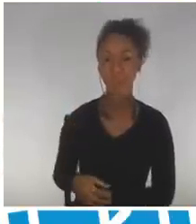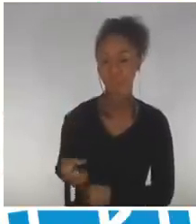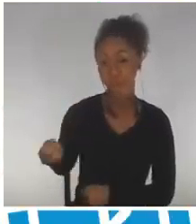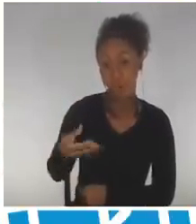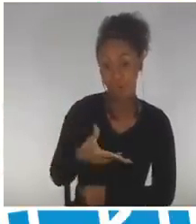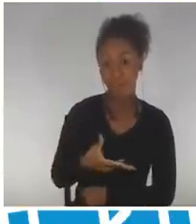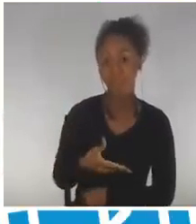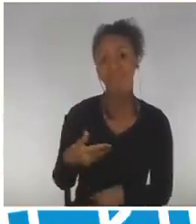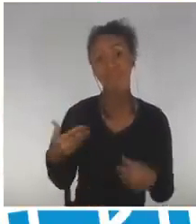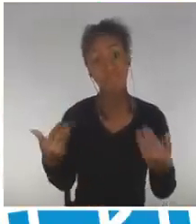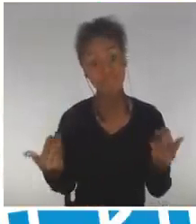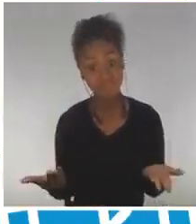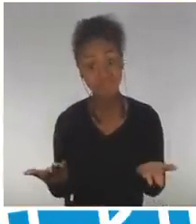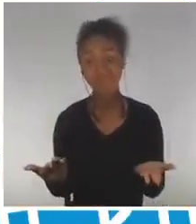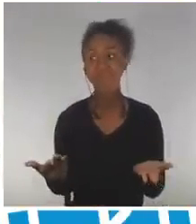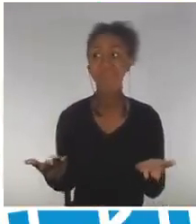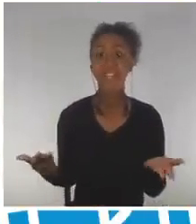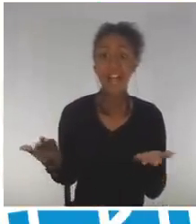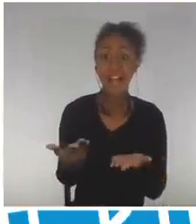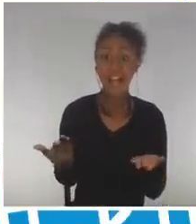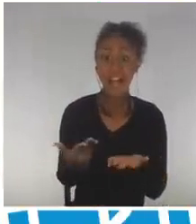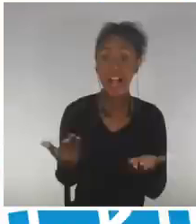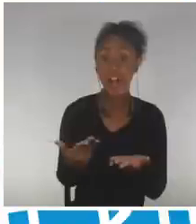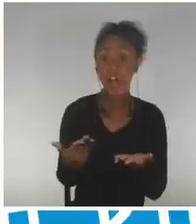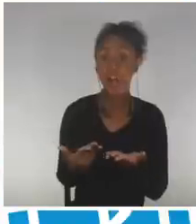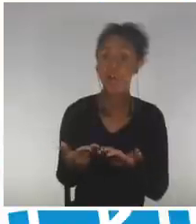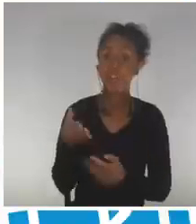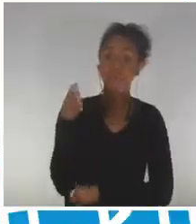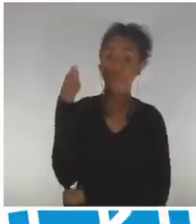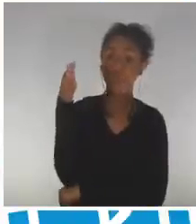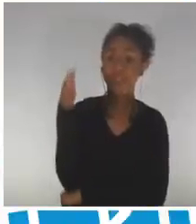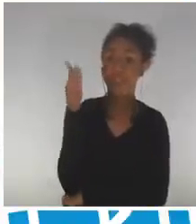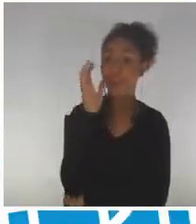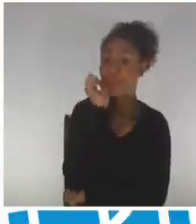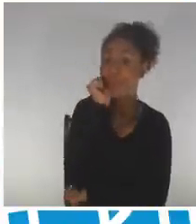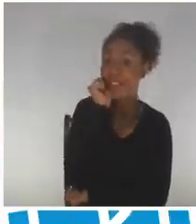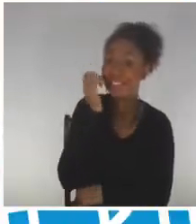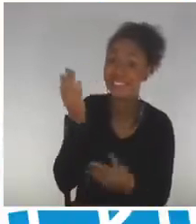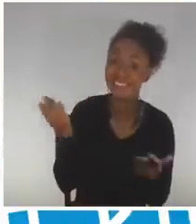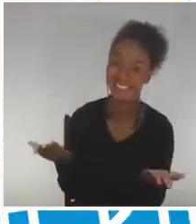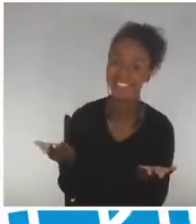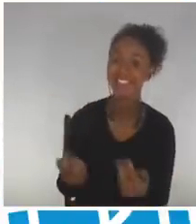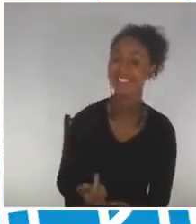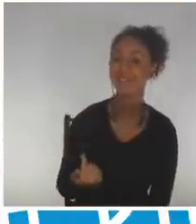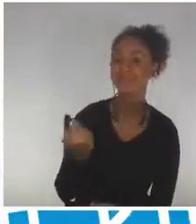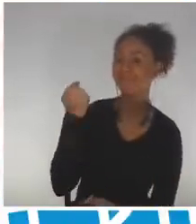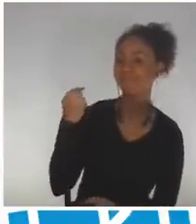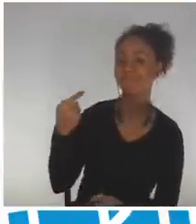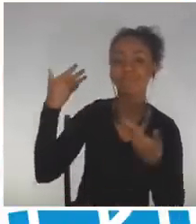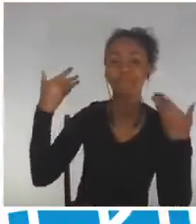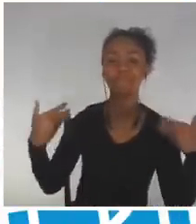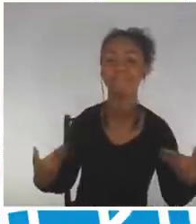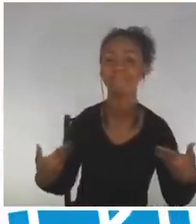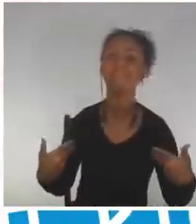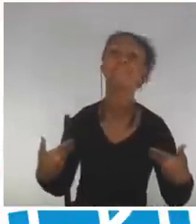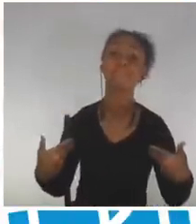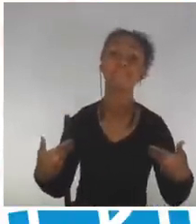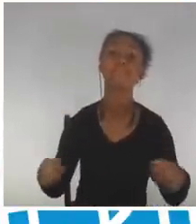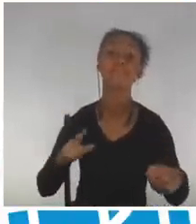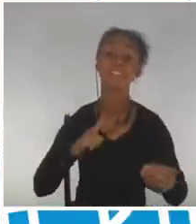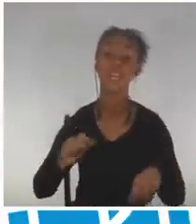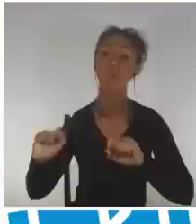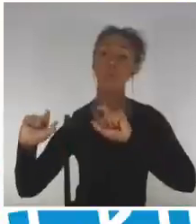isso, estou ainda num quarto de hotel e tenho atrás de mim uma parede de um quarto de hotel com um quadro